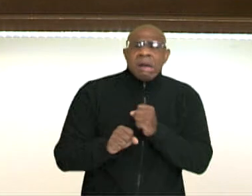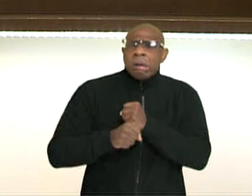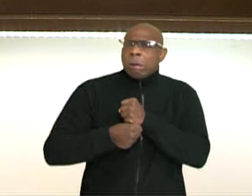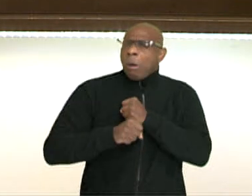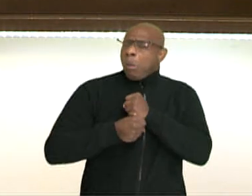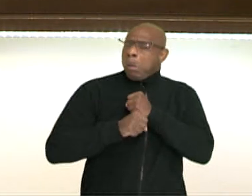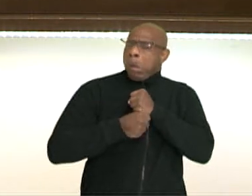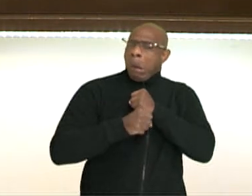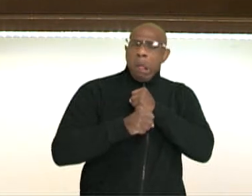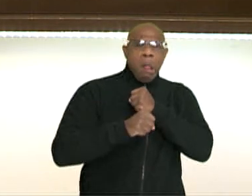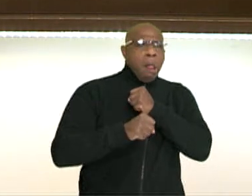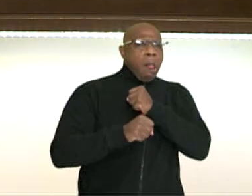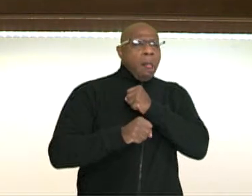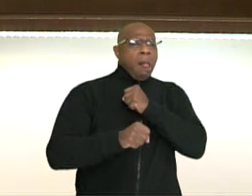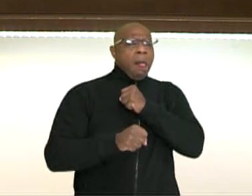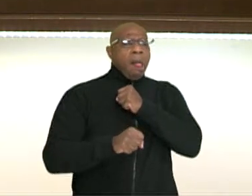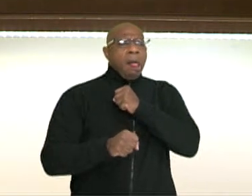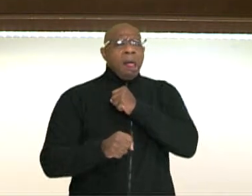enorme